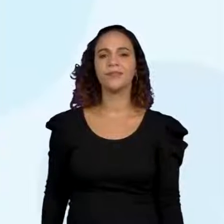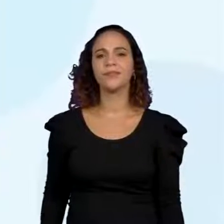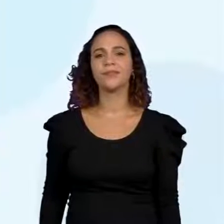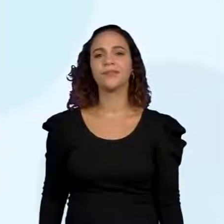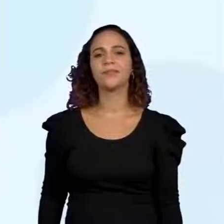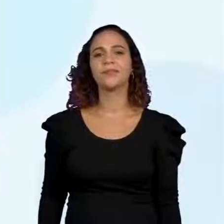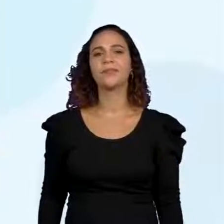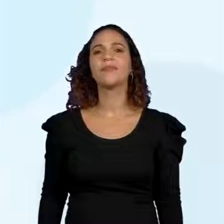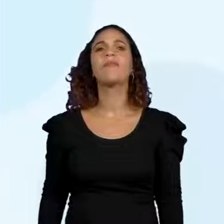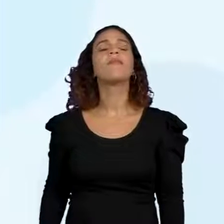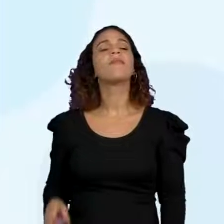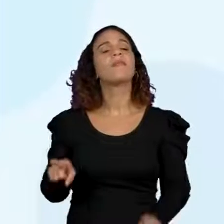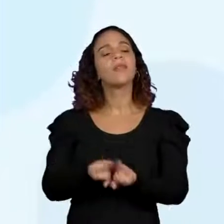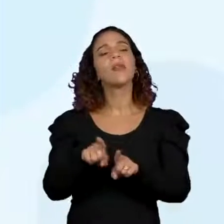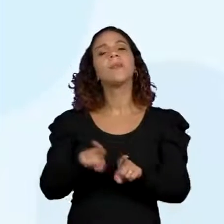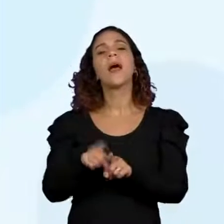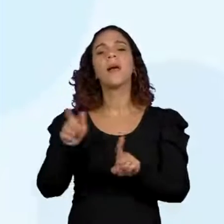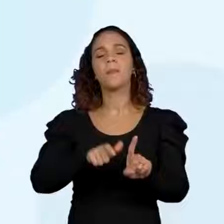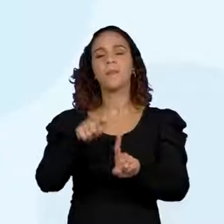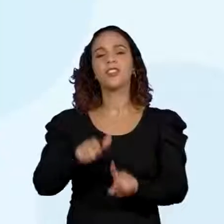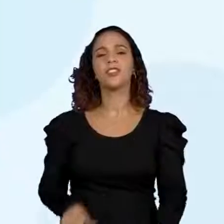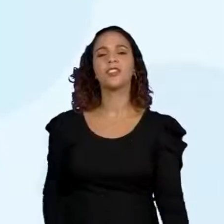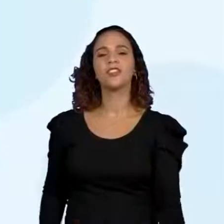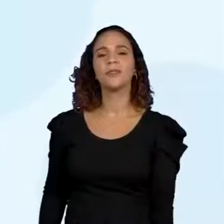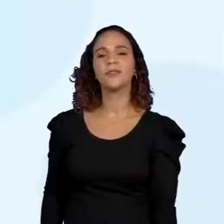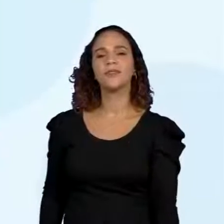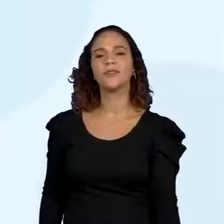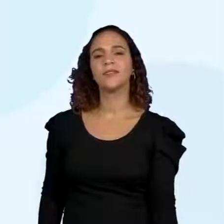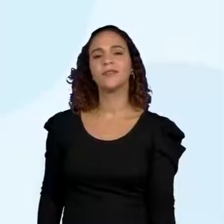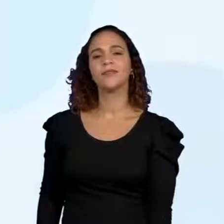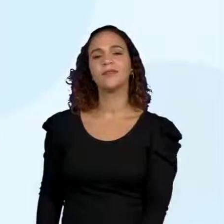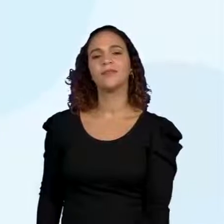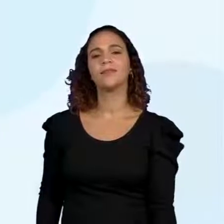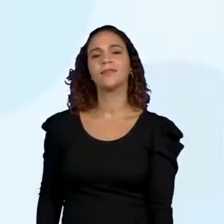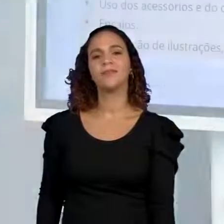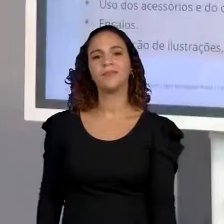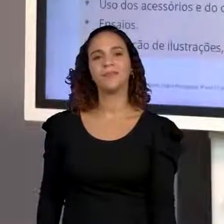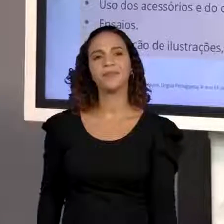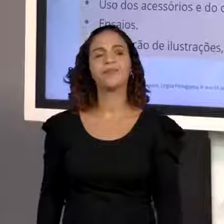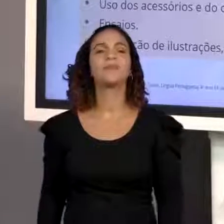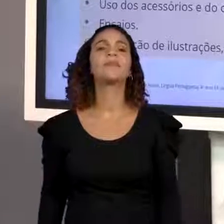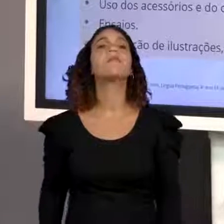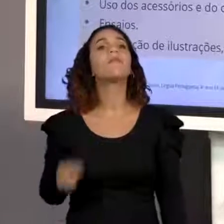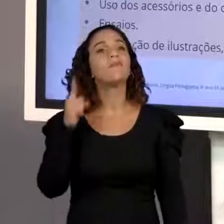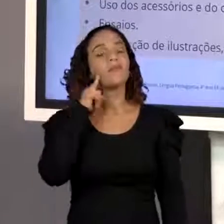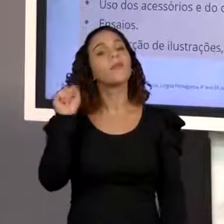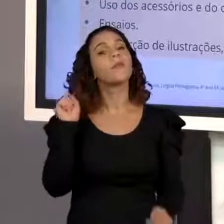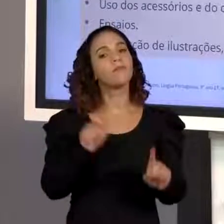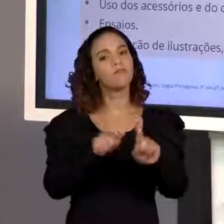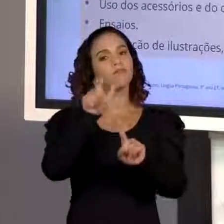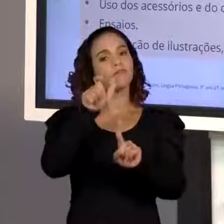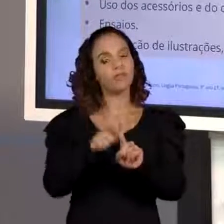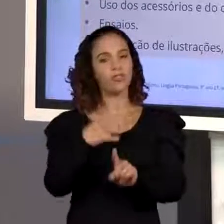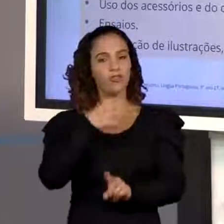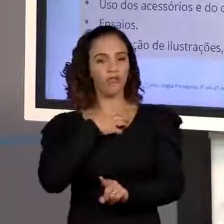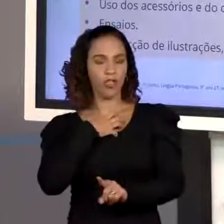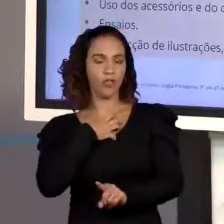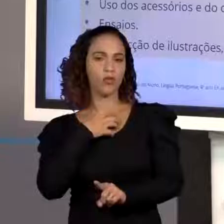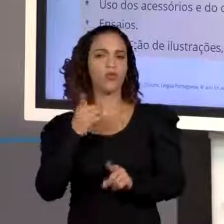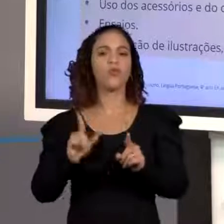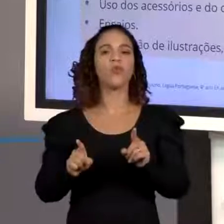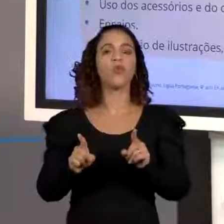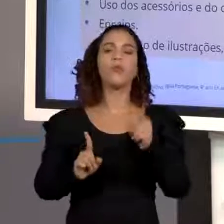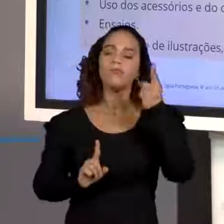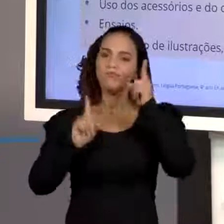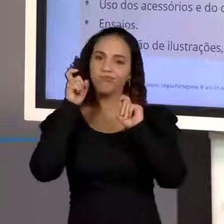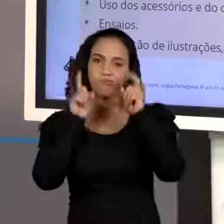também quais são as falas dos personagens. Eu posso utilizar uma entonação diferente para o personagem também. Por exemplo, vou fazer